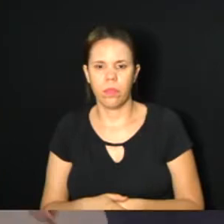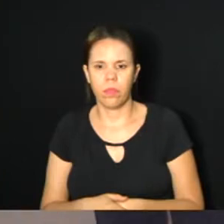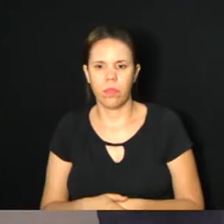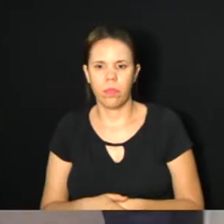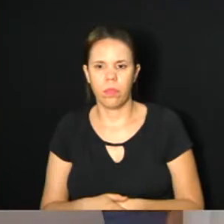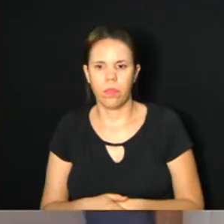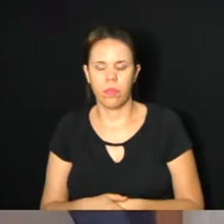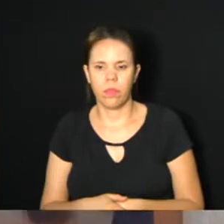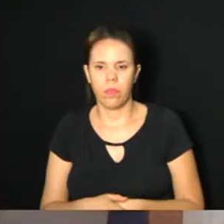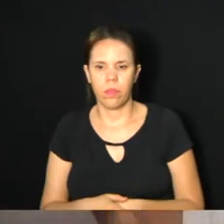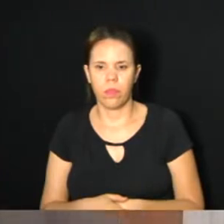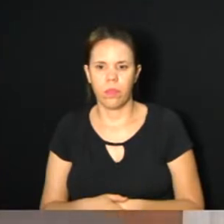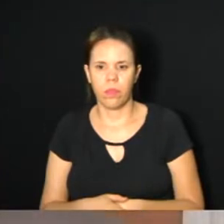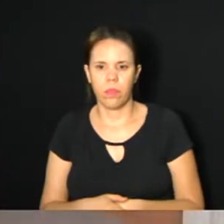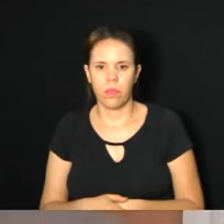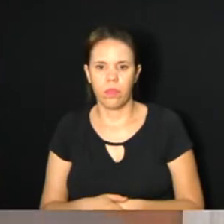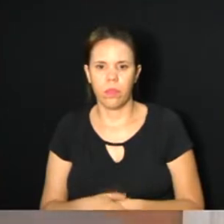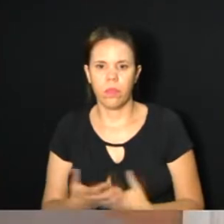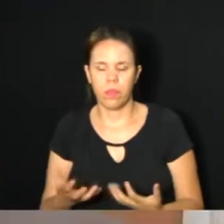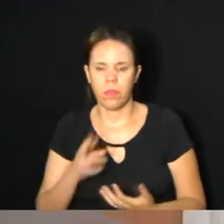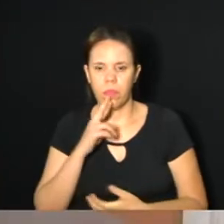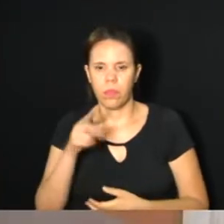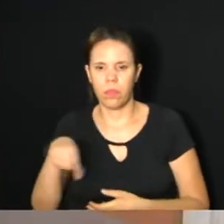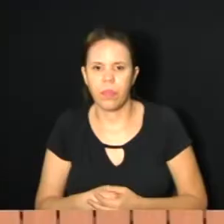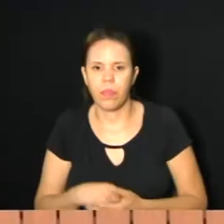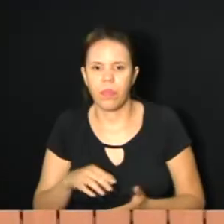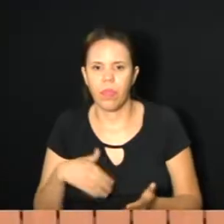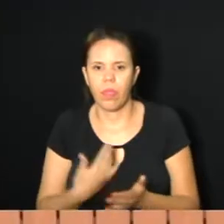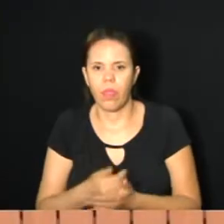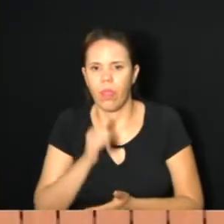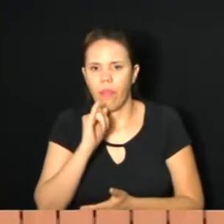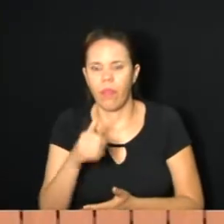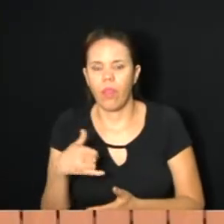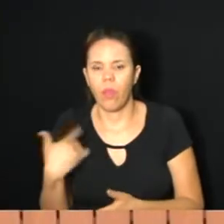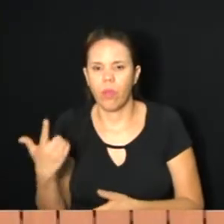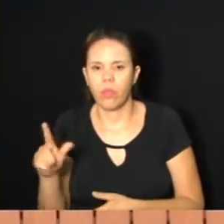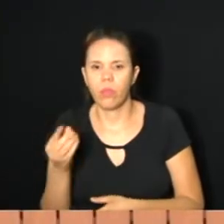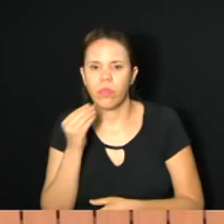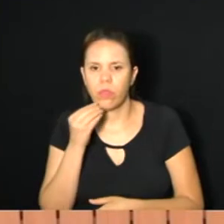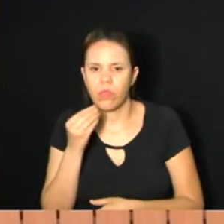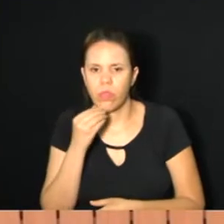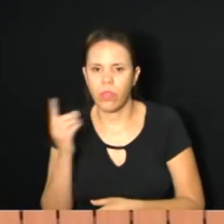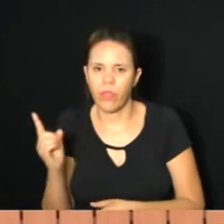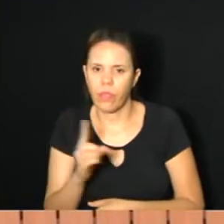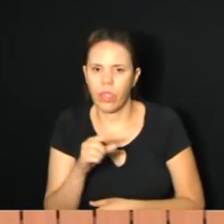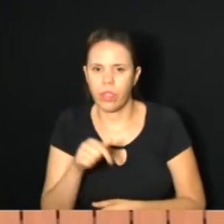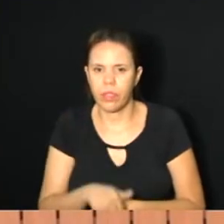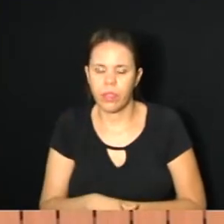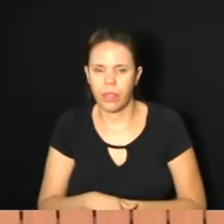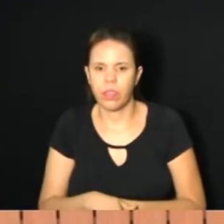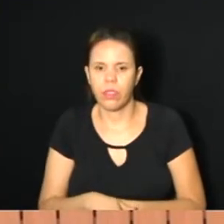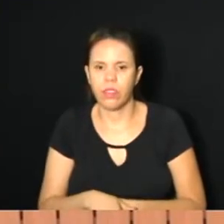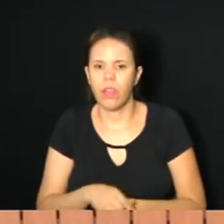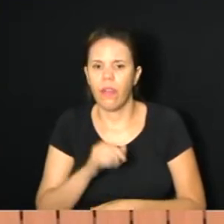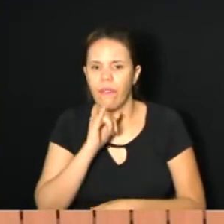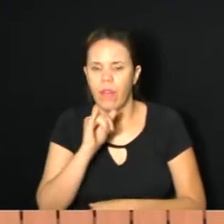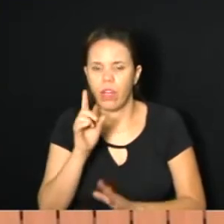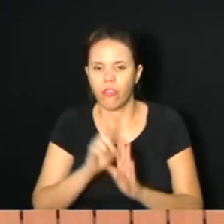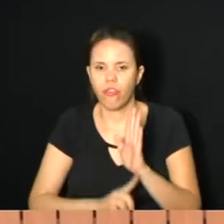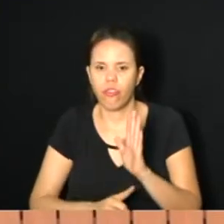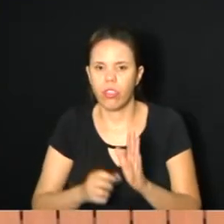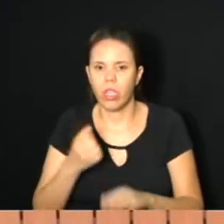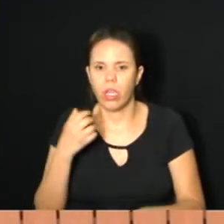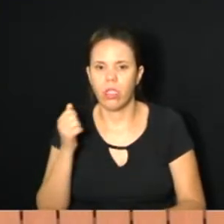de planos de saúde para pessoas idosas para o vereador é a comissão levando informação à população o